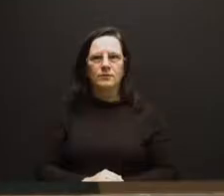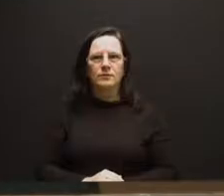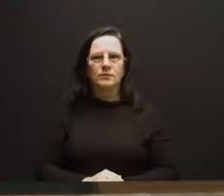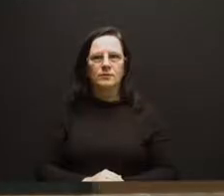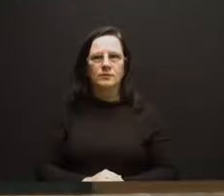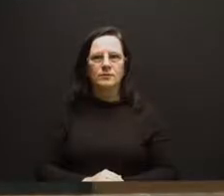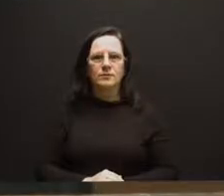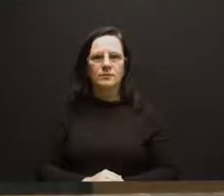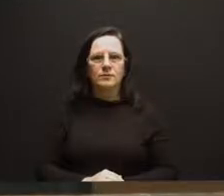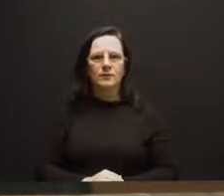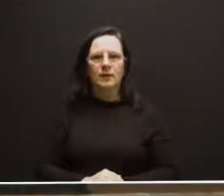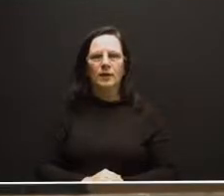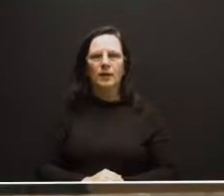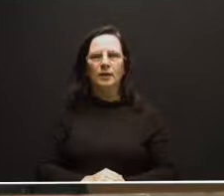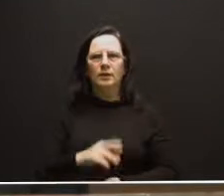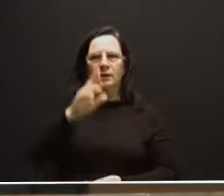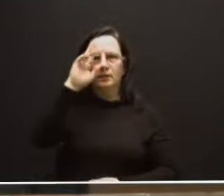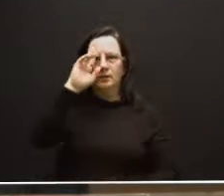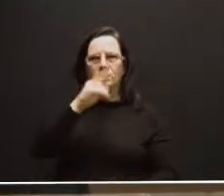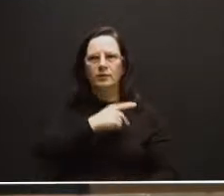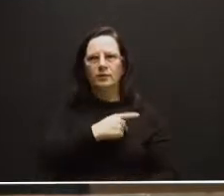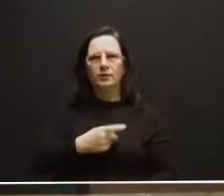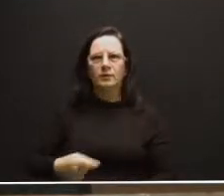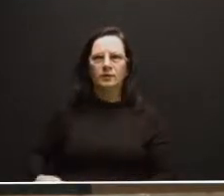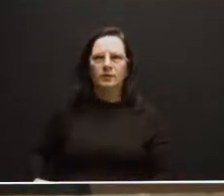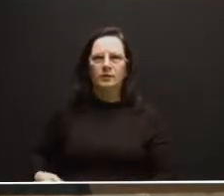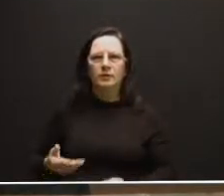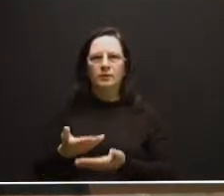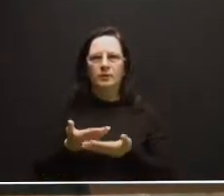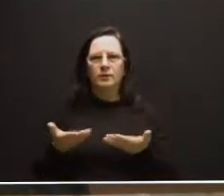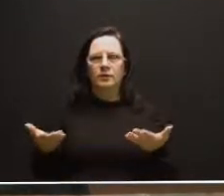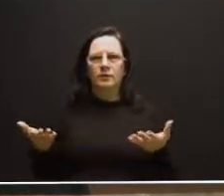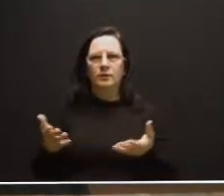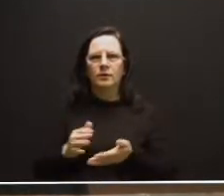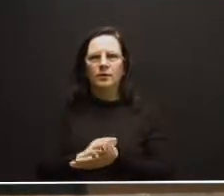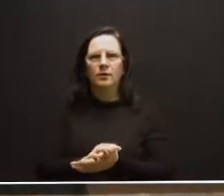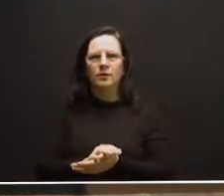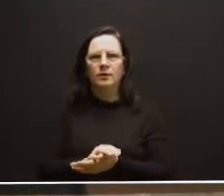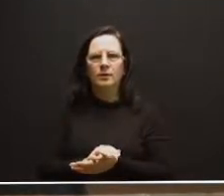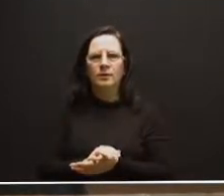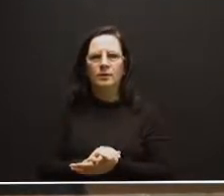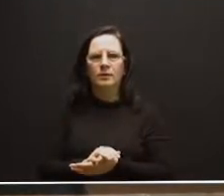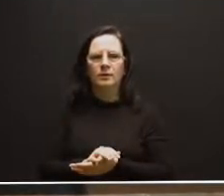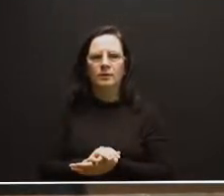dante senhores vereadores para que o vereador rodrigo já